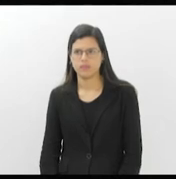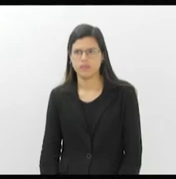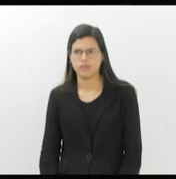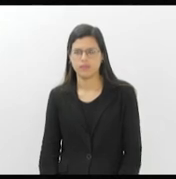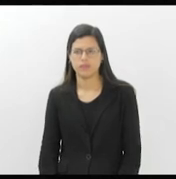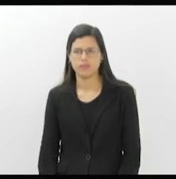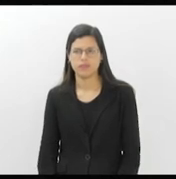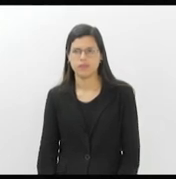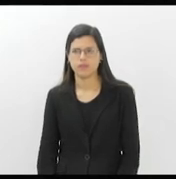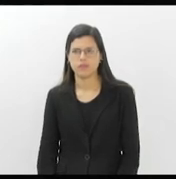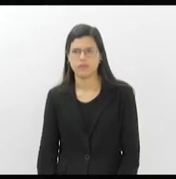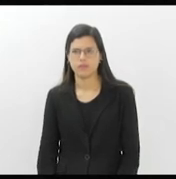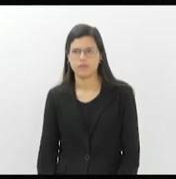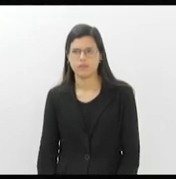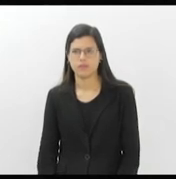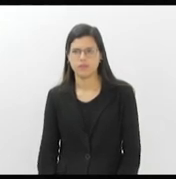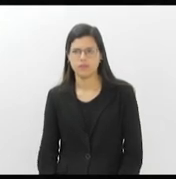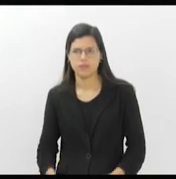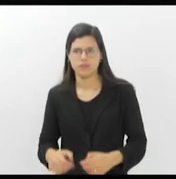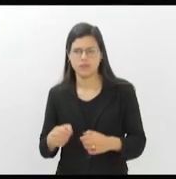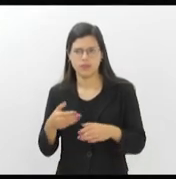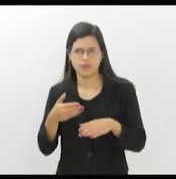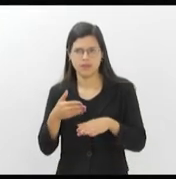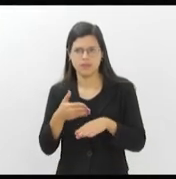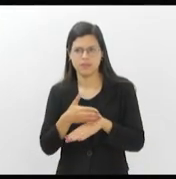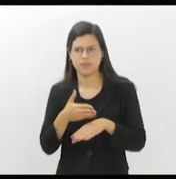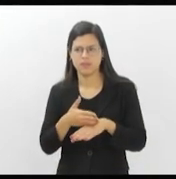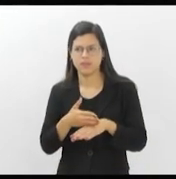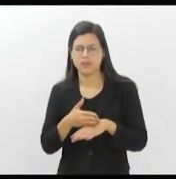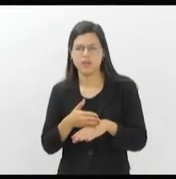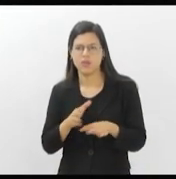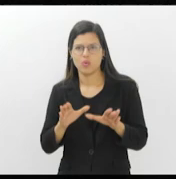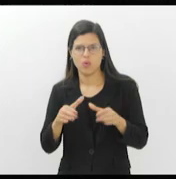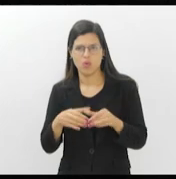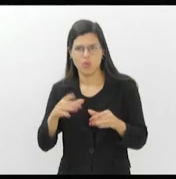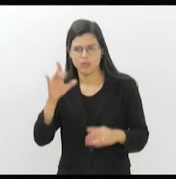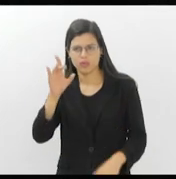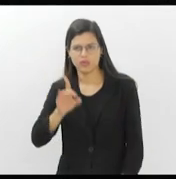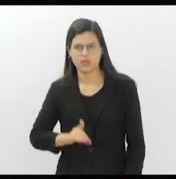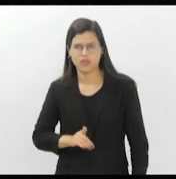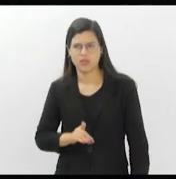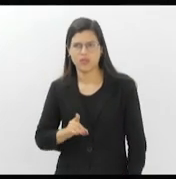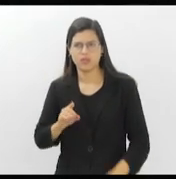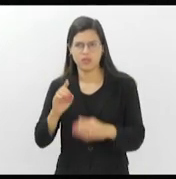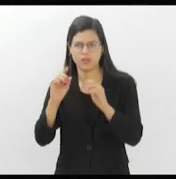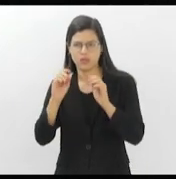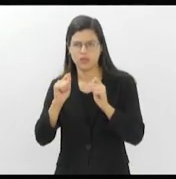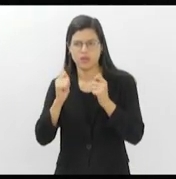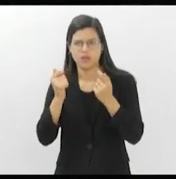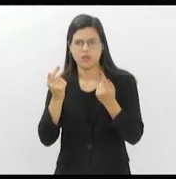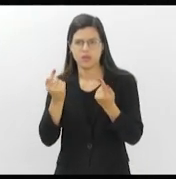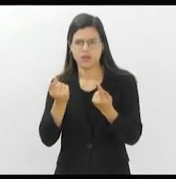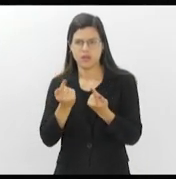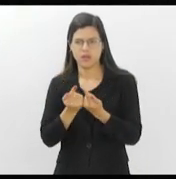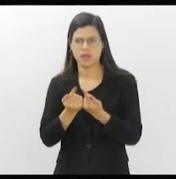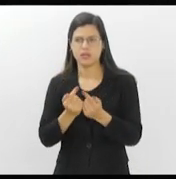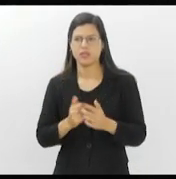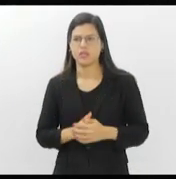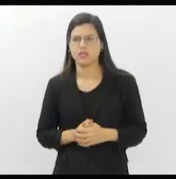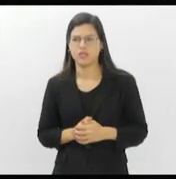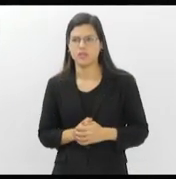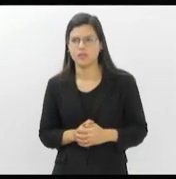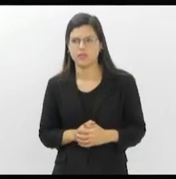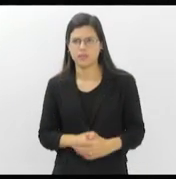que faz parte da nossa mesa diretora da Assembleia Legislativa.